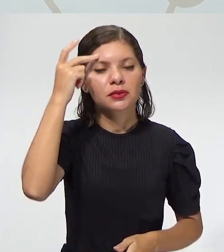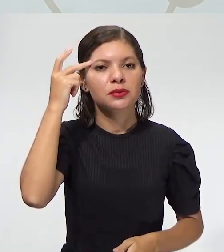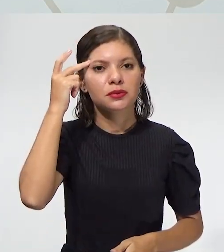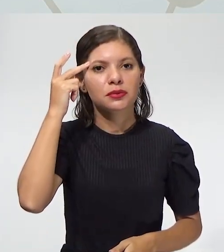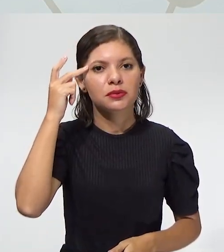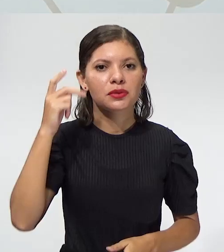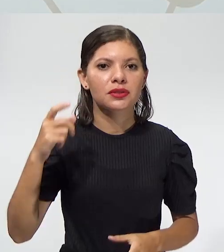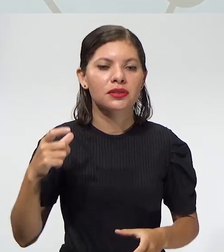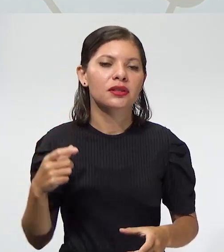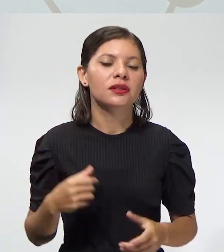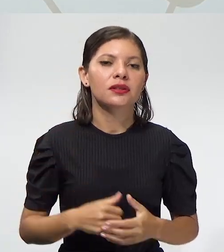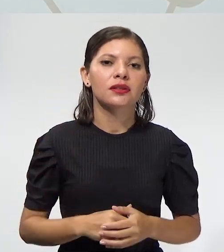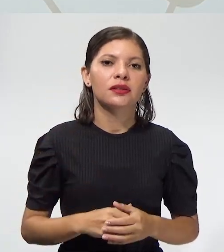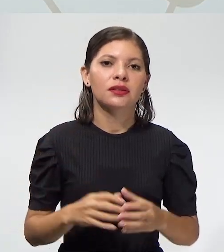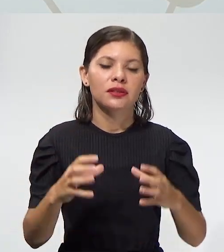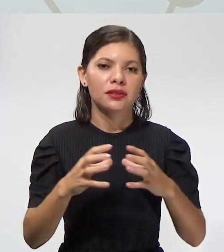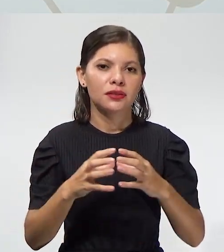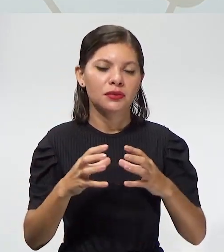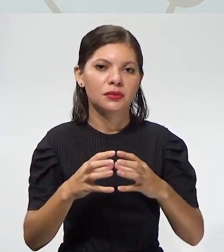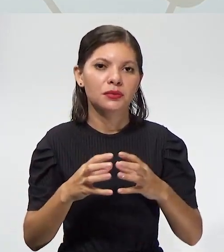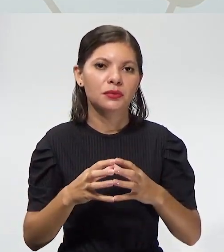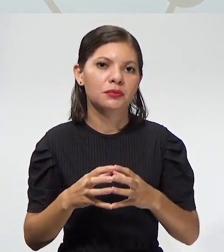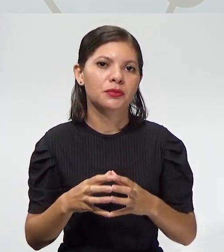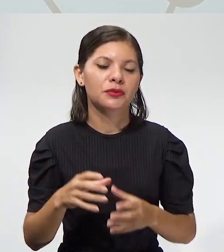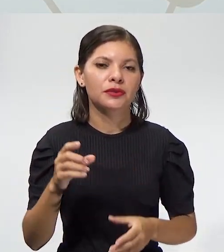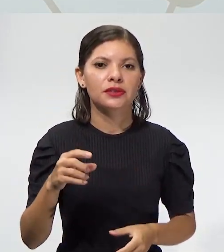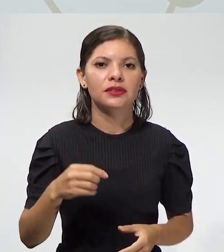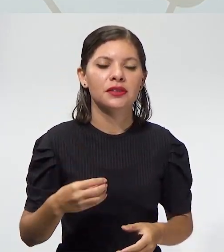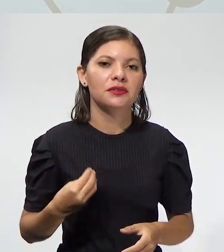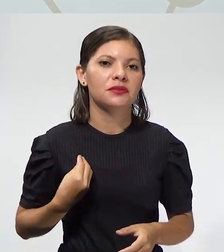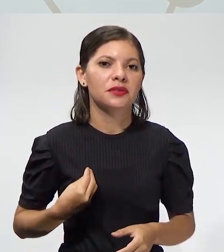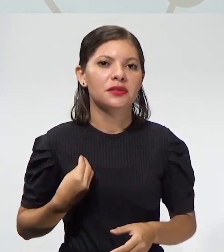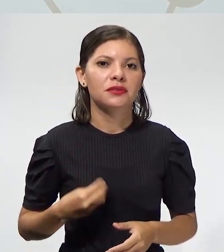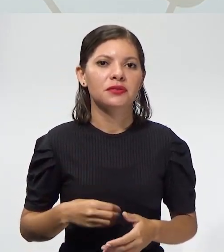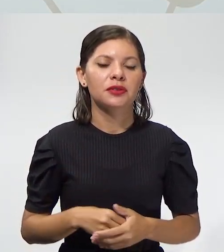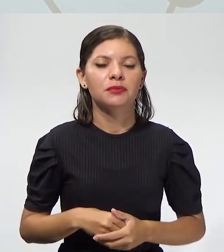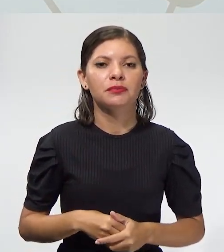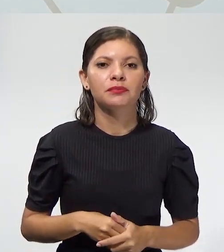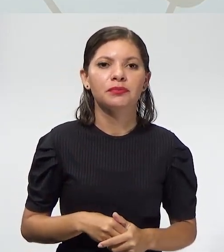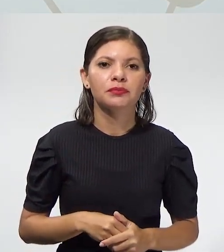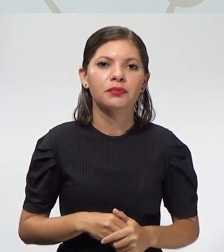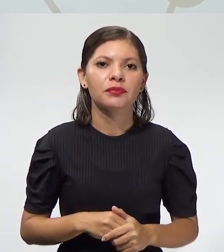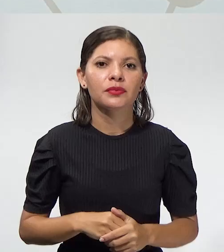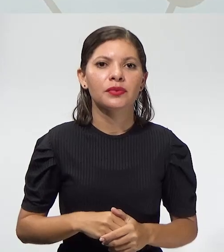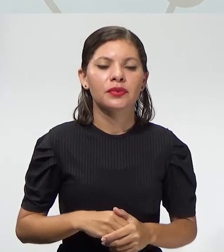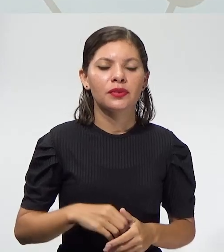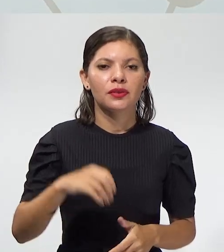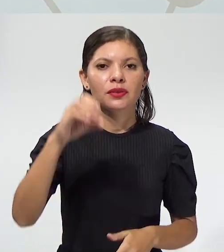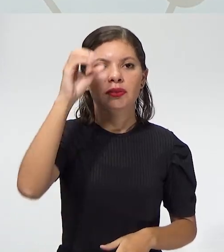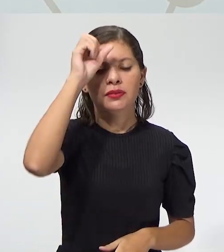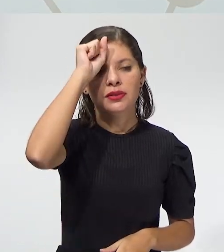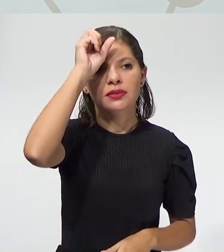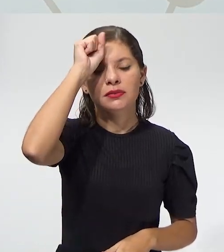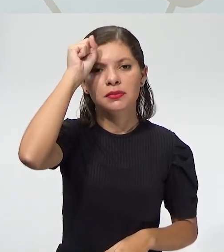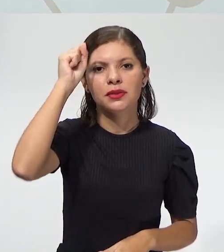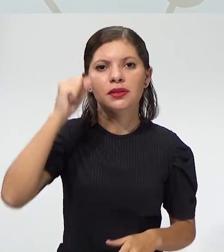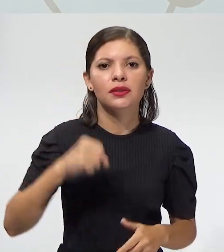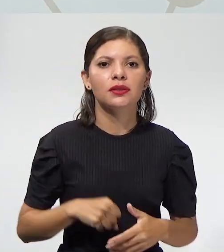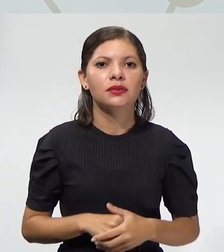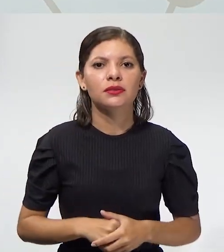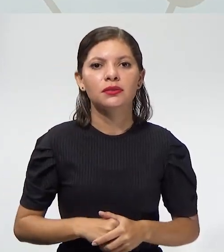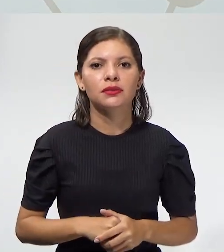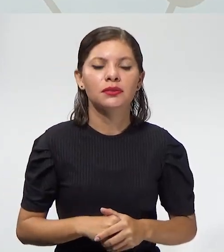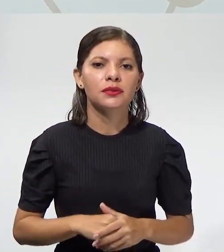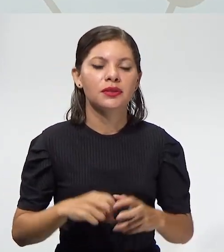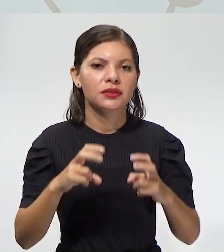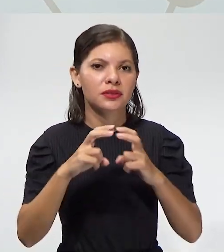dessa comunidade. Então não tem como você achar que vive em um mundo paralelo, que aquele conhecimento que você produz vai